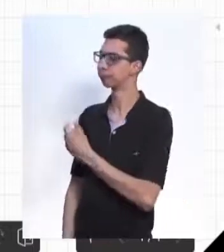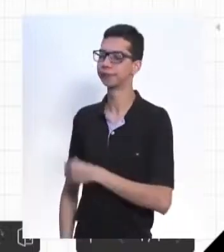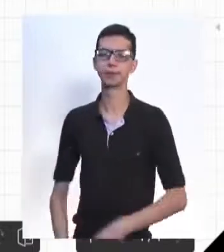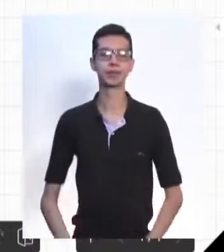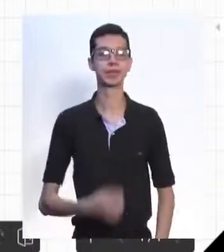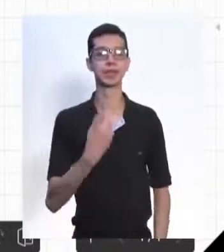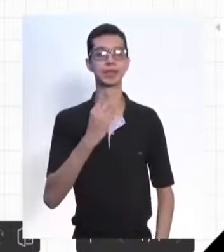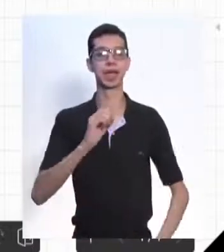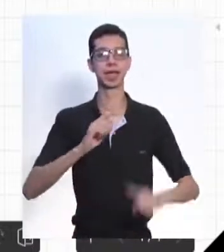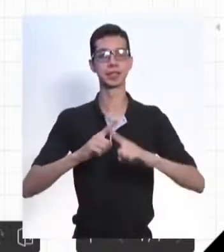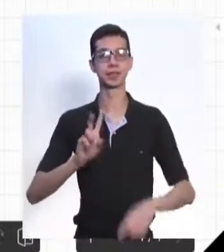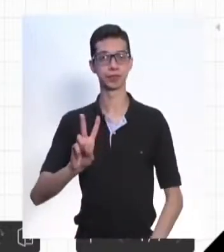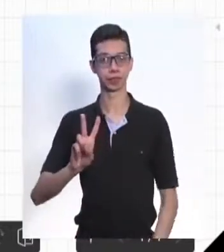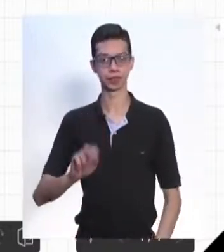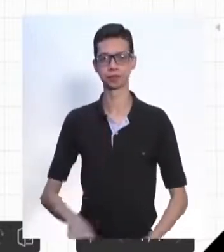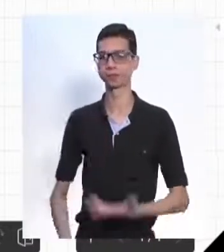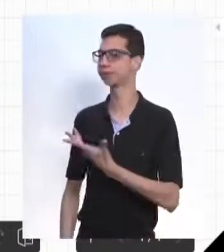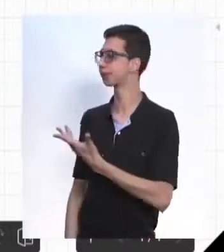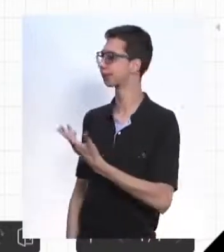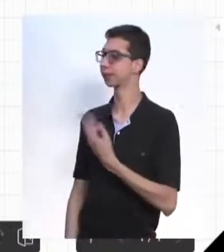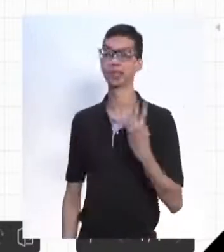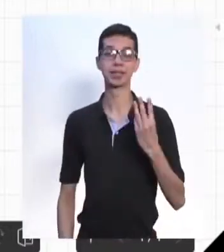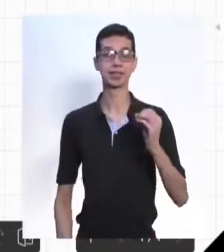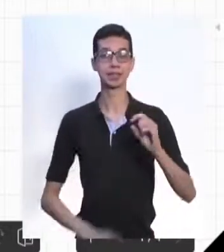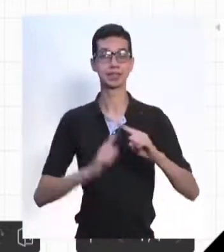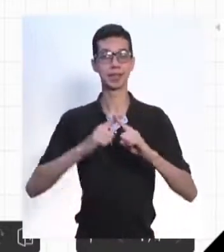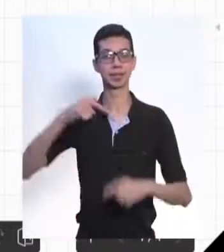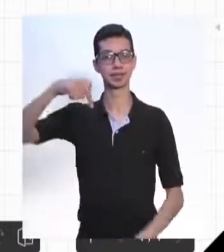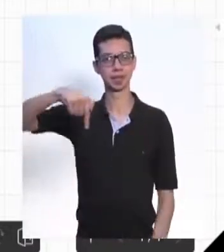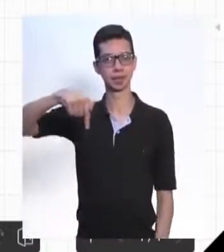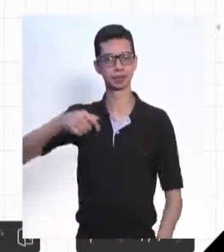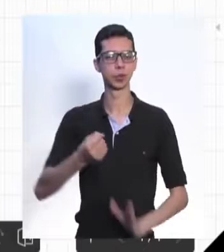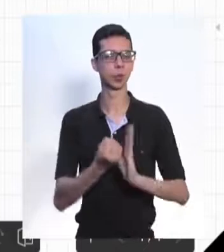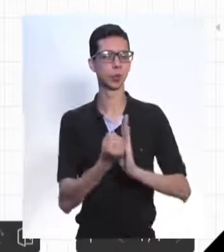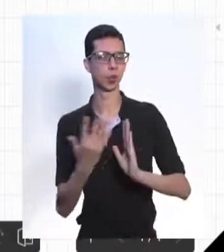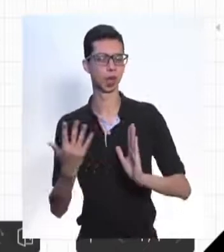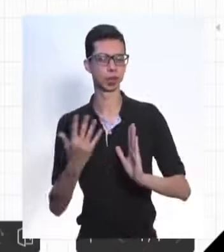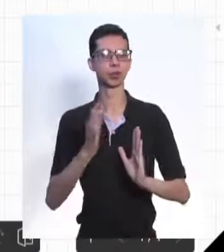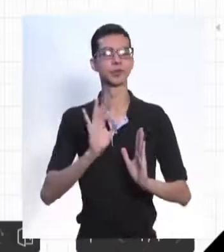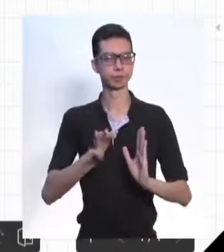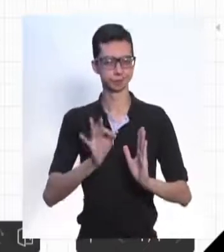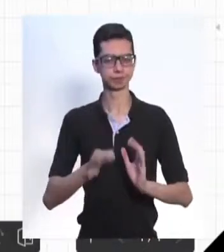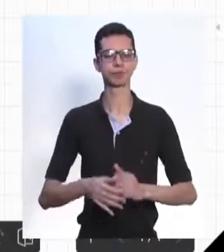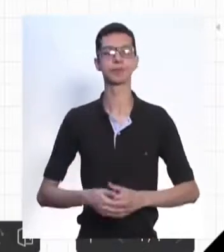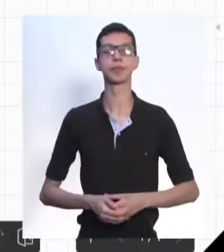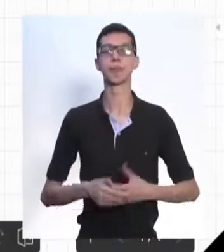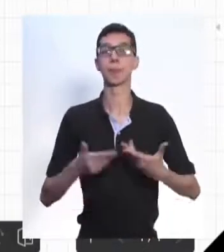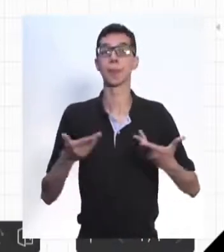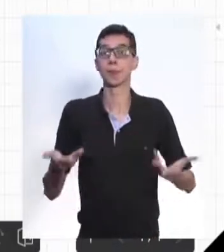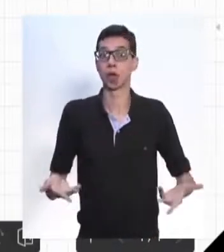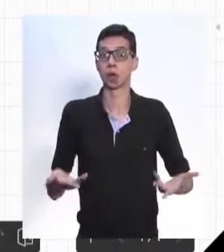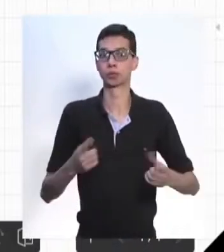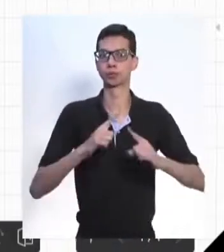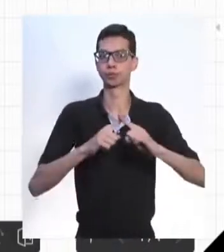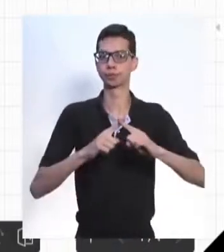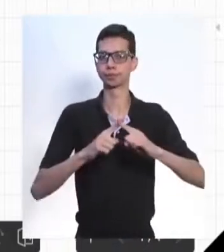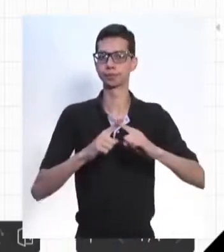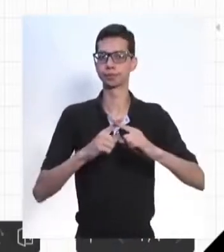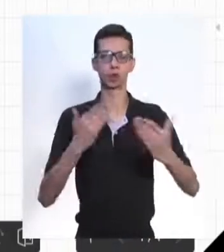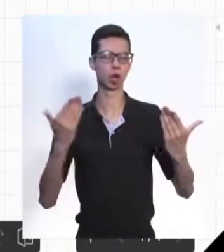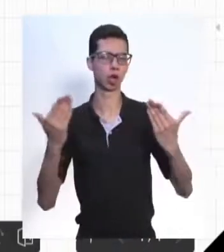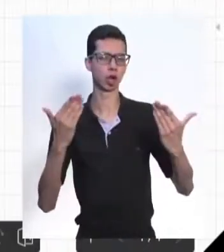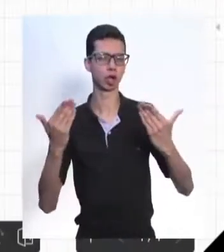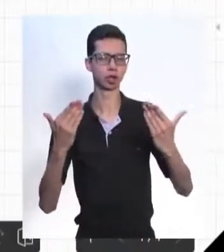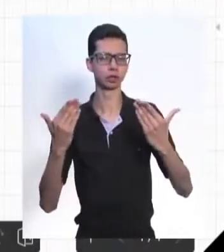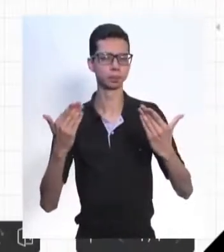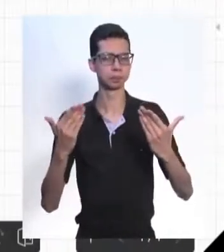que multiplica a quantidade aqui, que é o valor Q. Multiplicando aqui, não dá para ter essa relação. O que